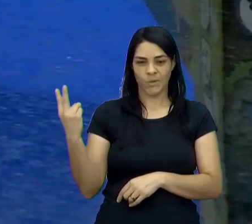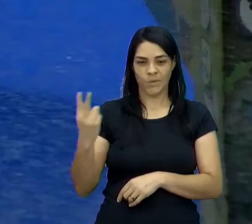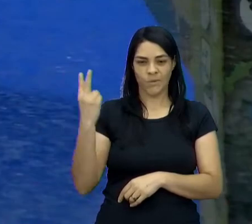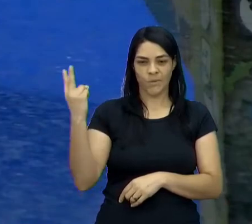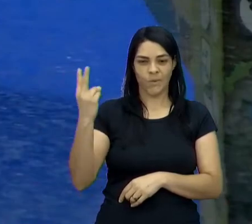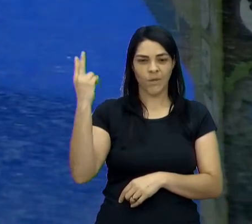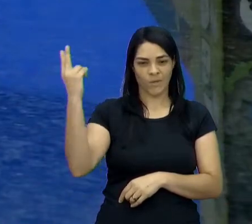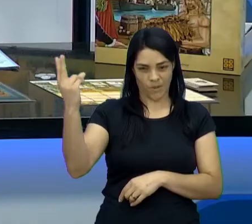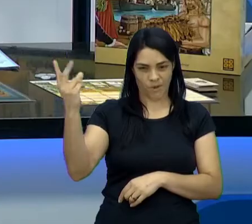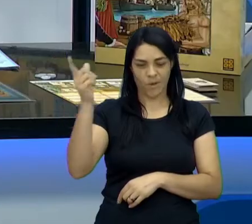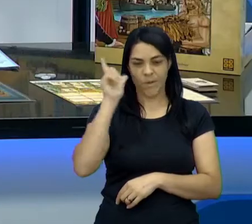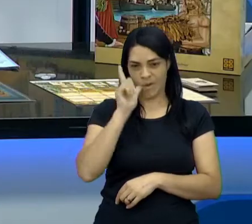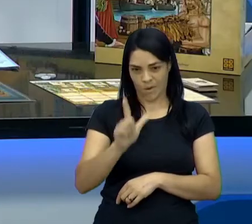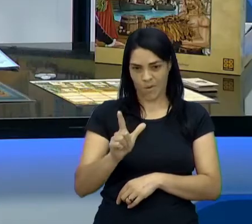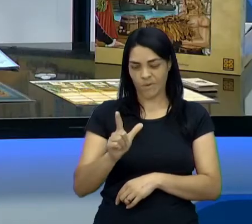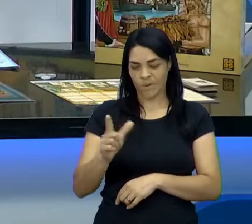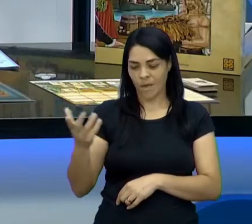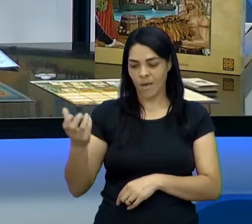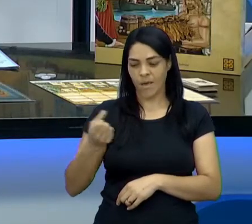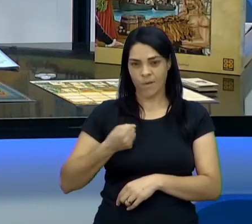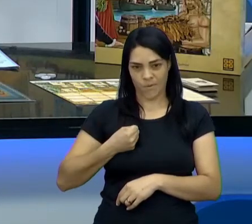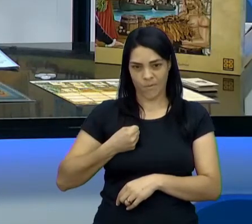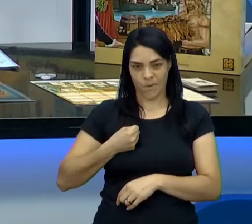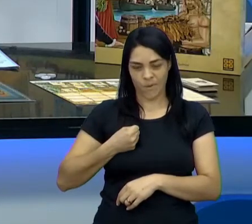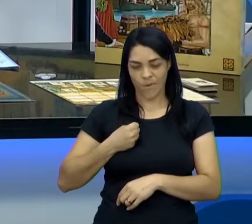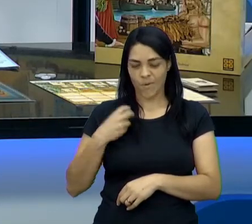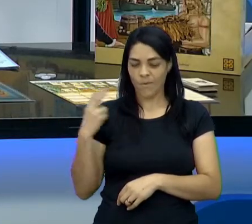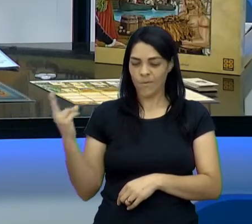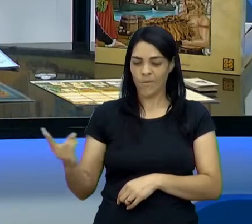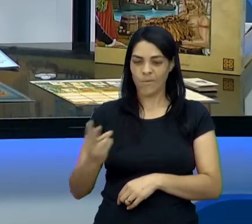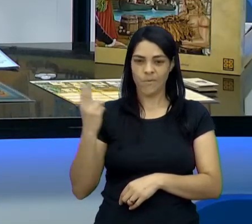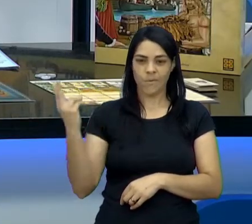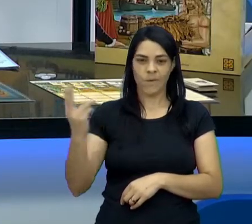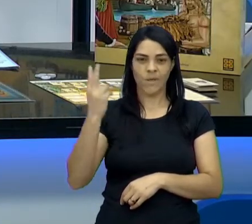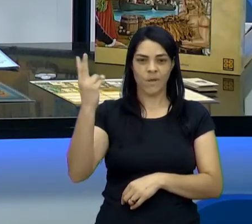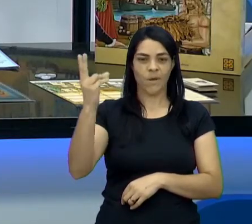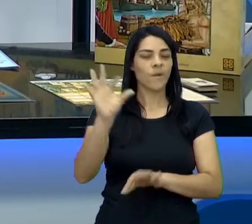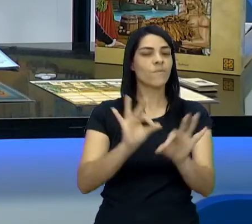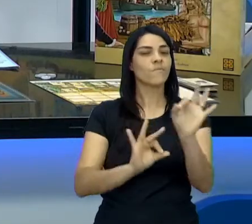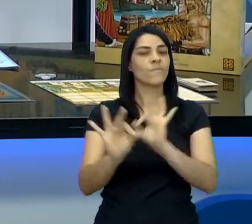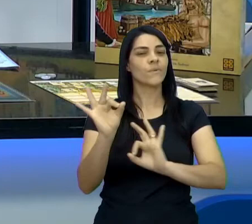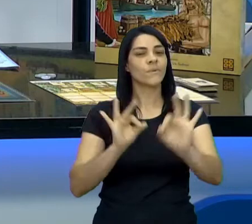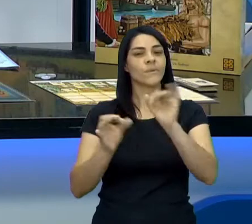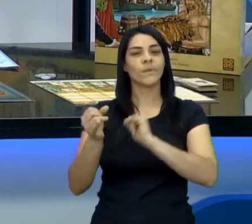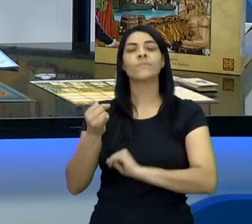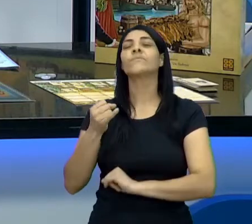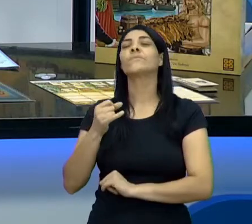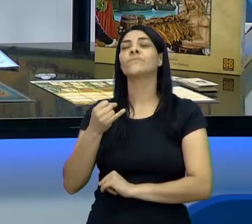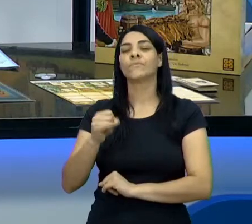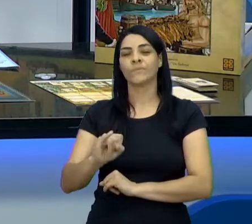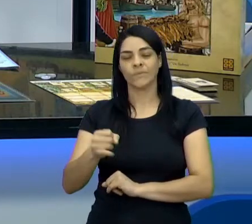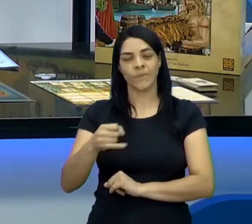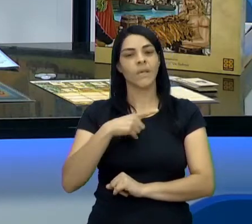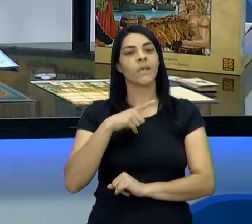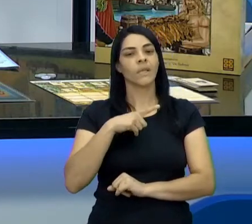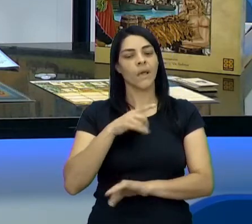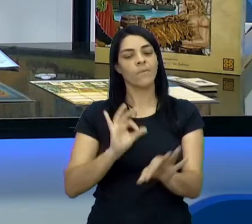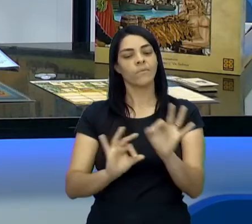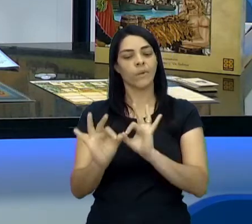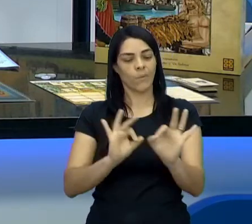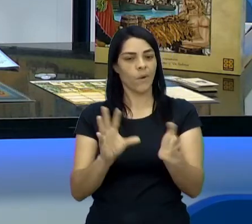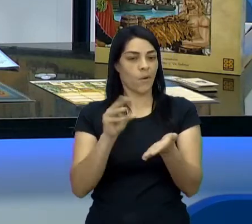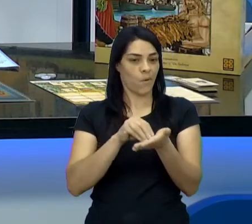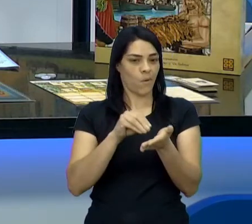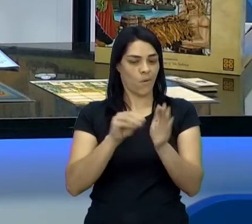aqui e ganha ponto de vitória. Que legal. Preparação. Sim, tem a preparação. Então,